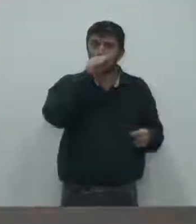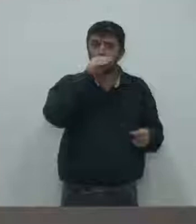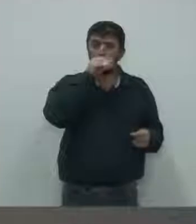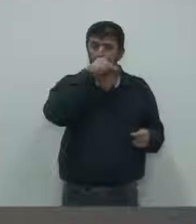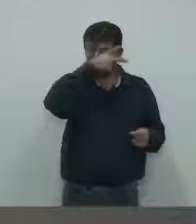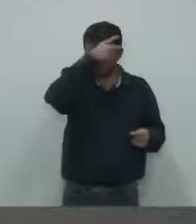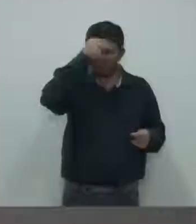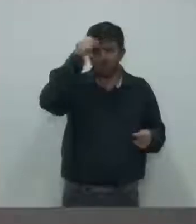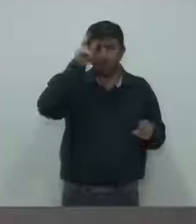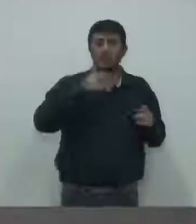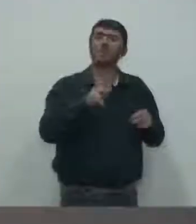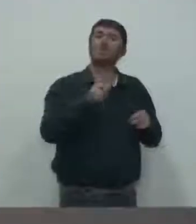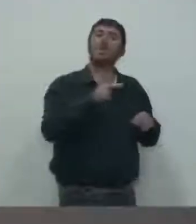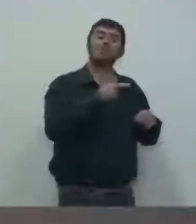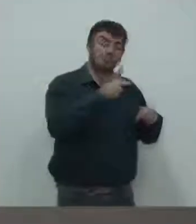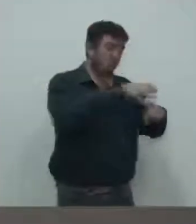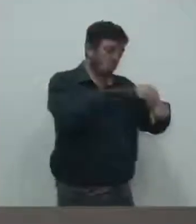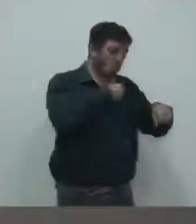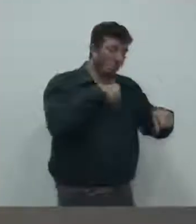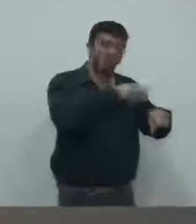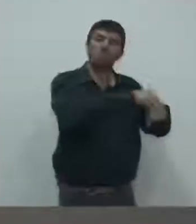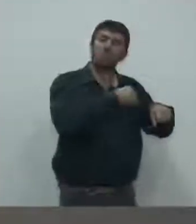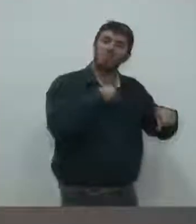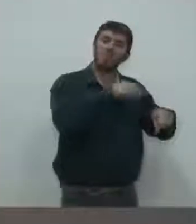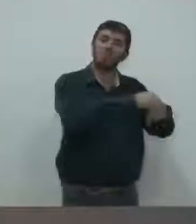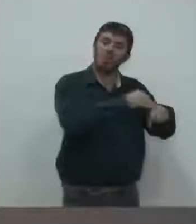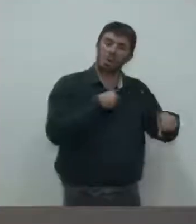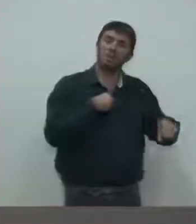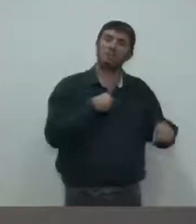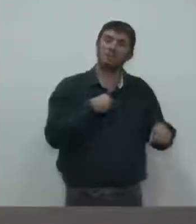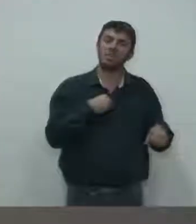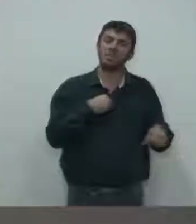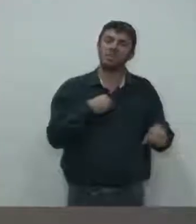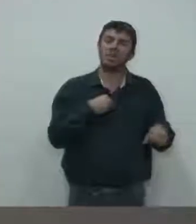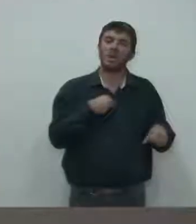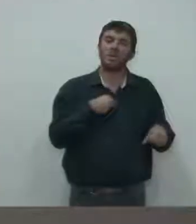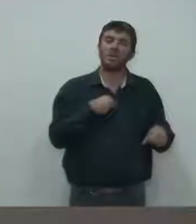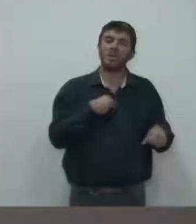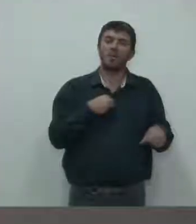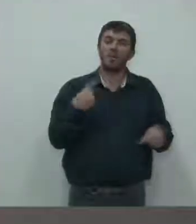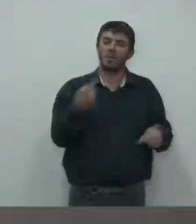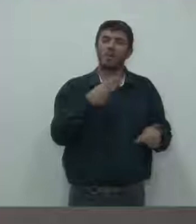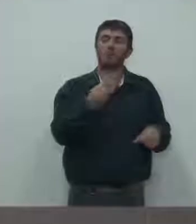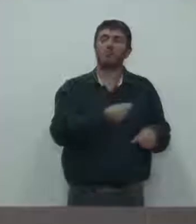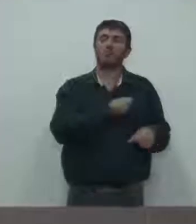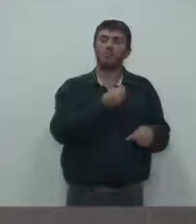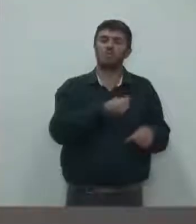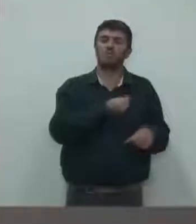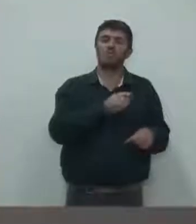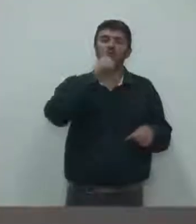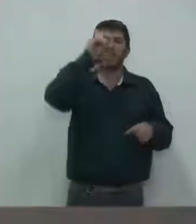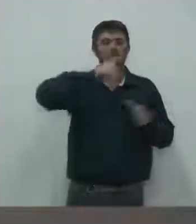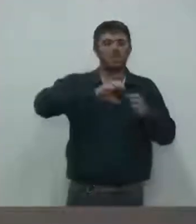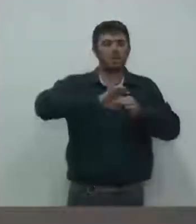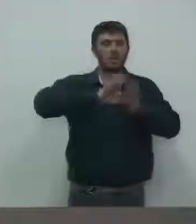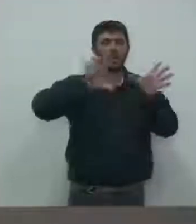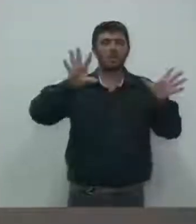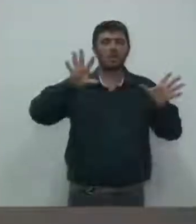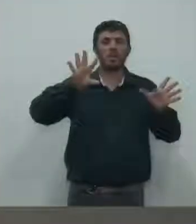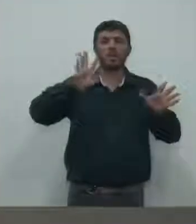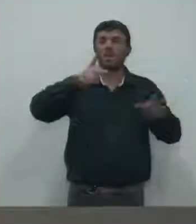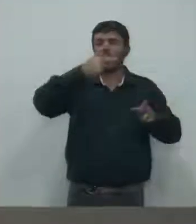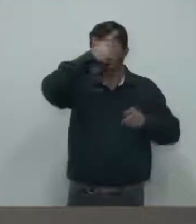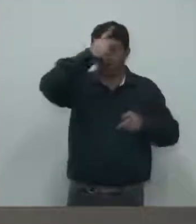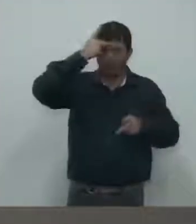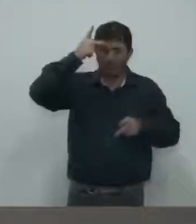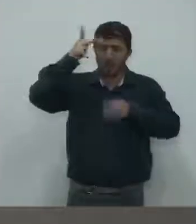ponte entre a questão política, que eu acho que é democrática, precisa existir, mas ouvir a população, para a gente ter indicadores